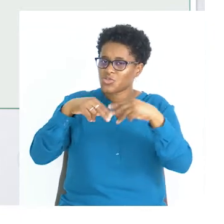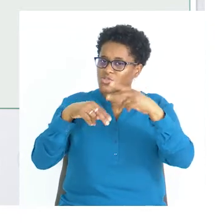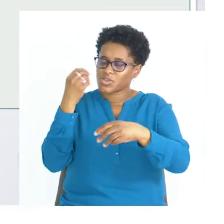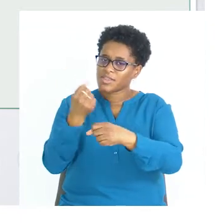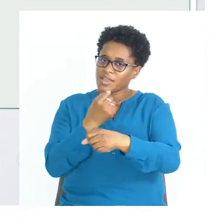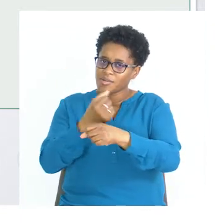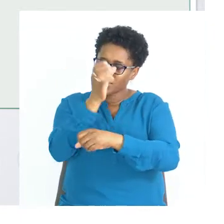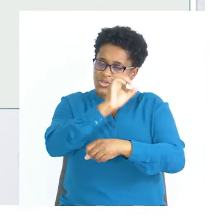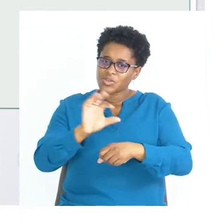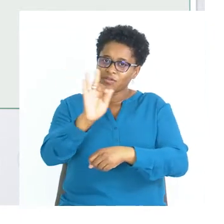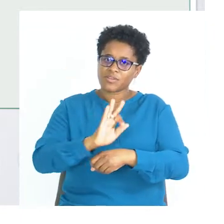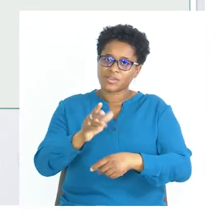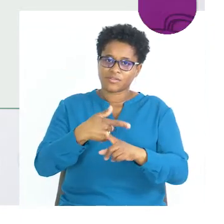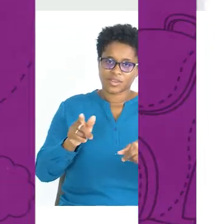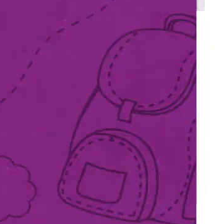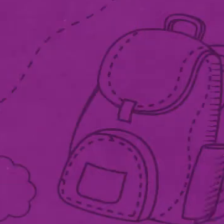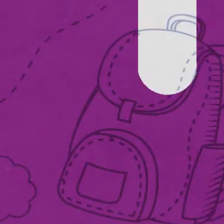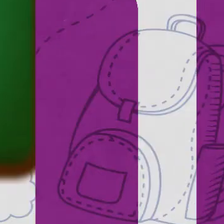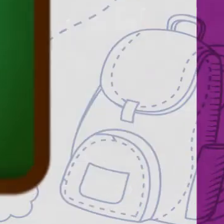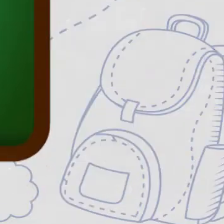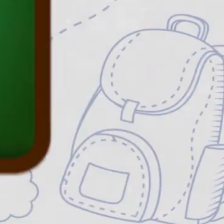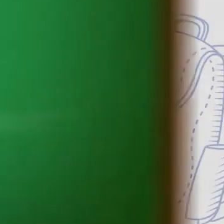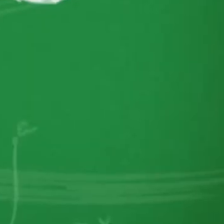sua produção à sua maneira.